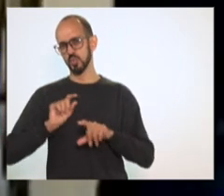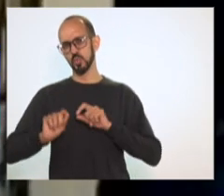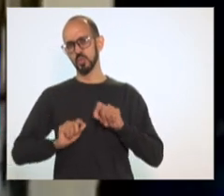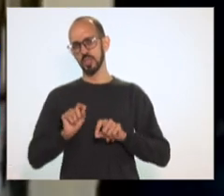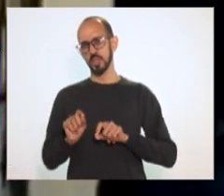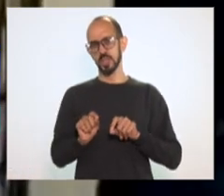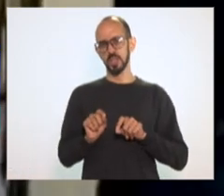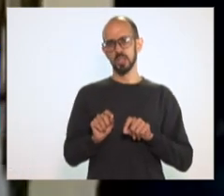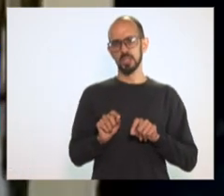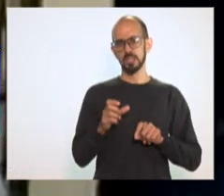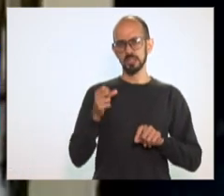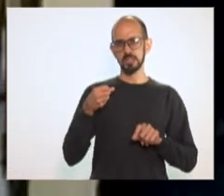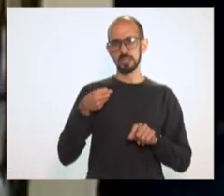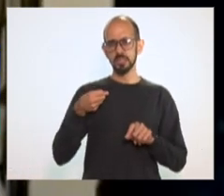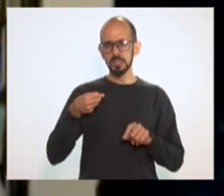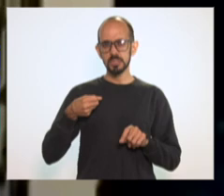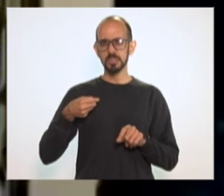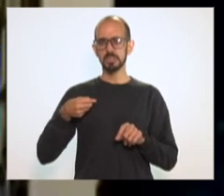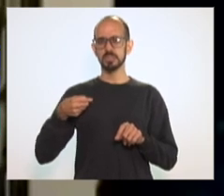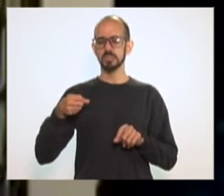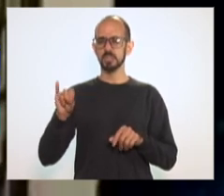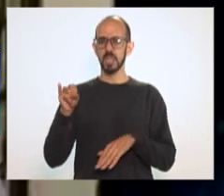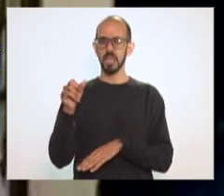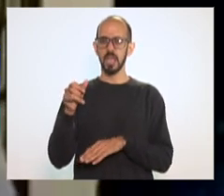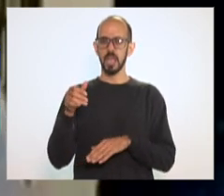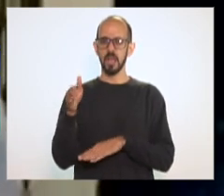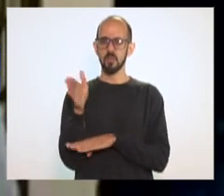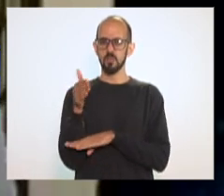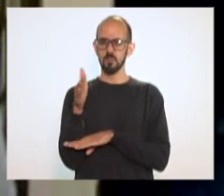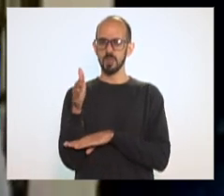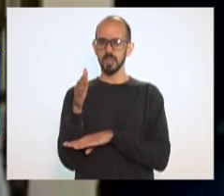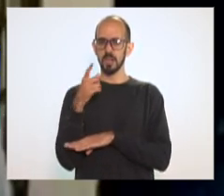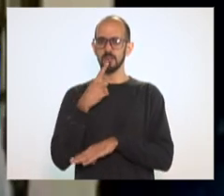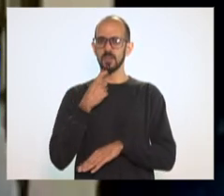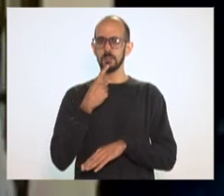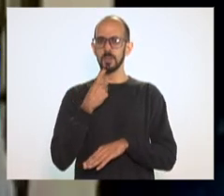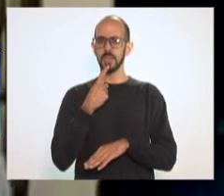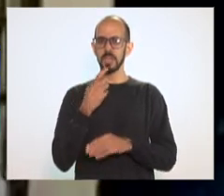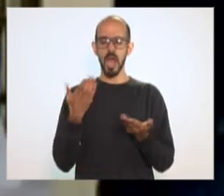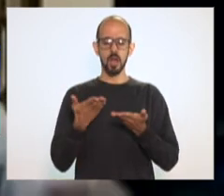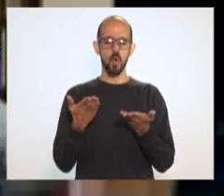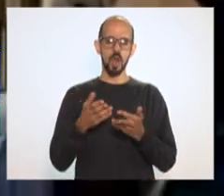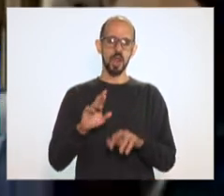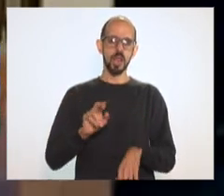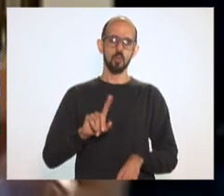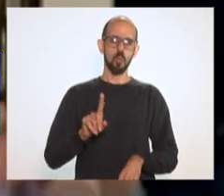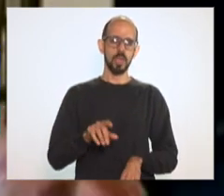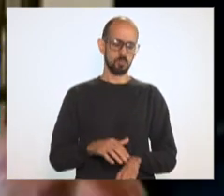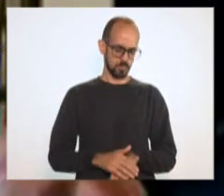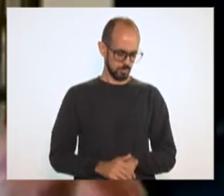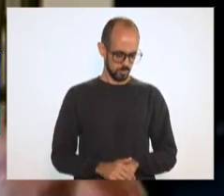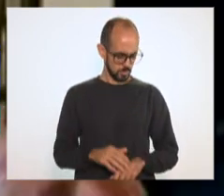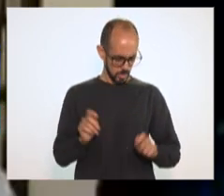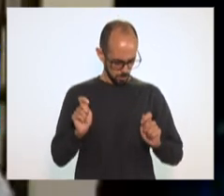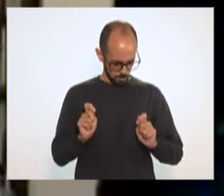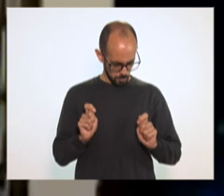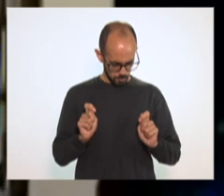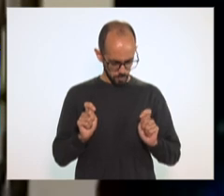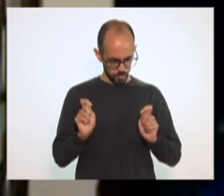aquilo que é considerado cidade bandeira vermelha agora não vai ser mais considerado cidade bandeira vermelha então você pode